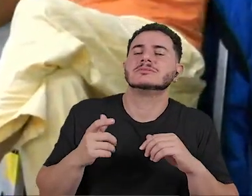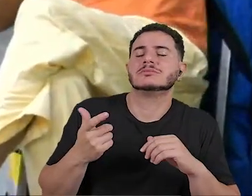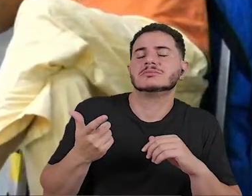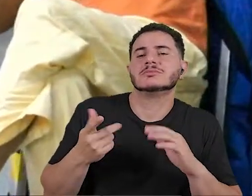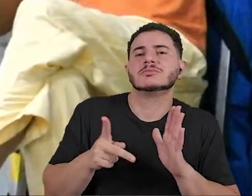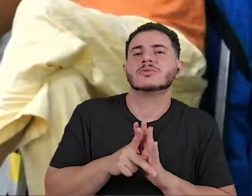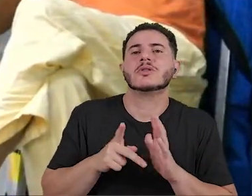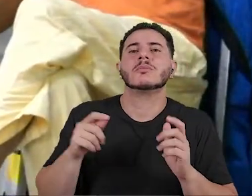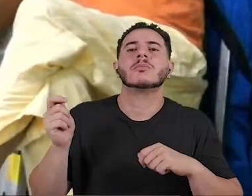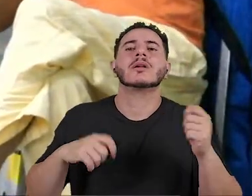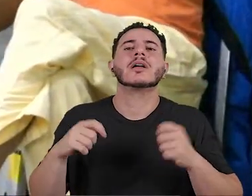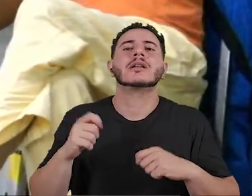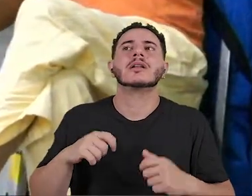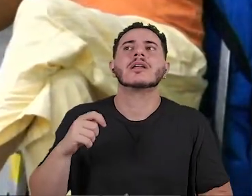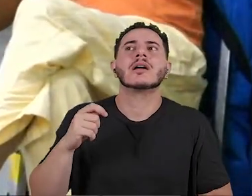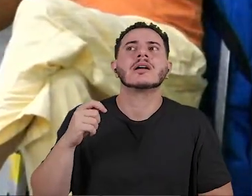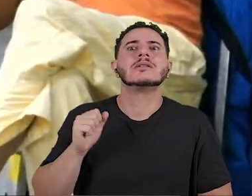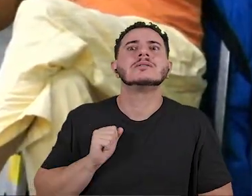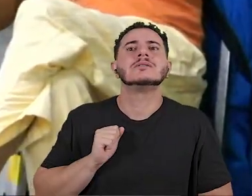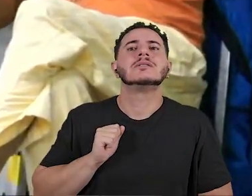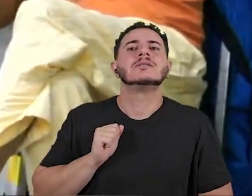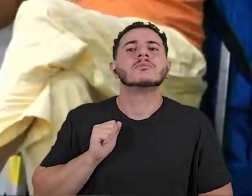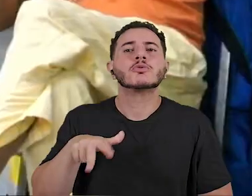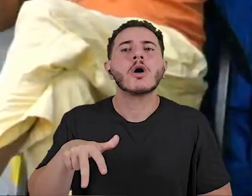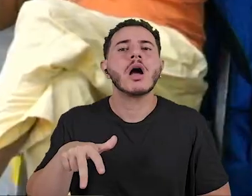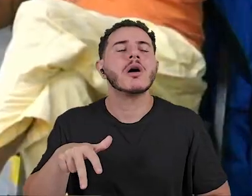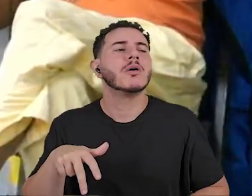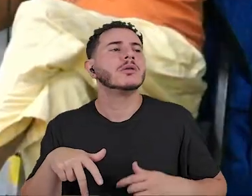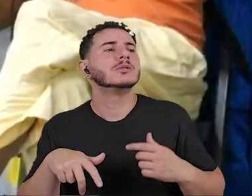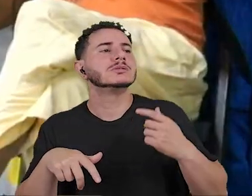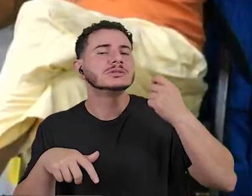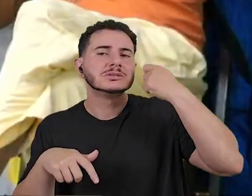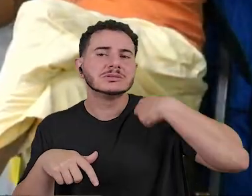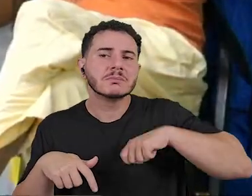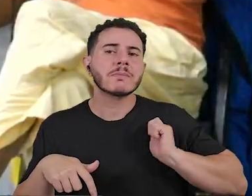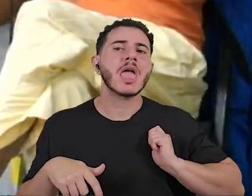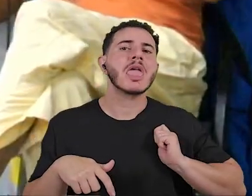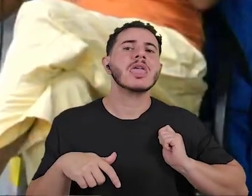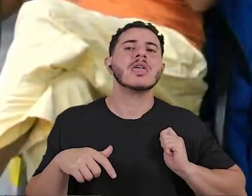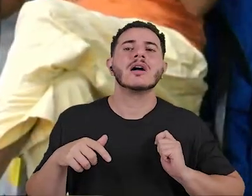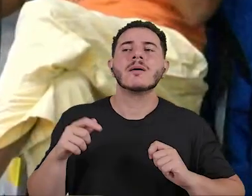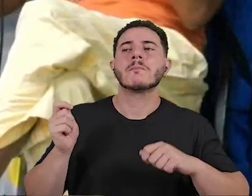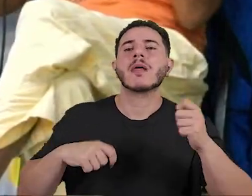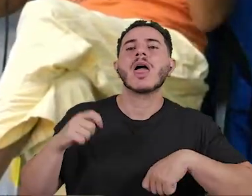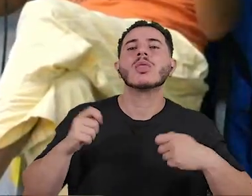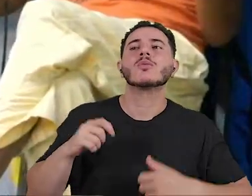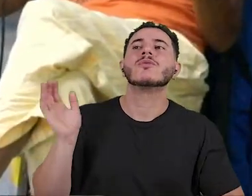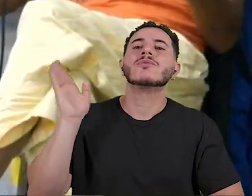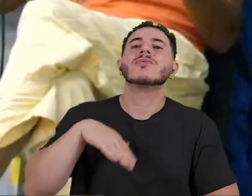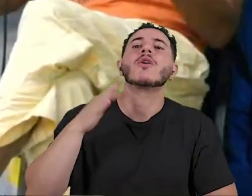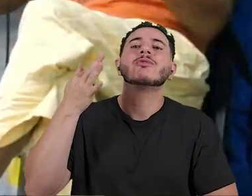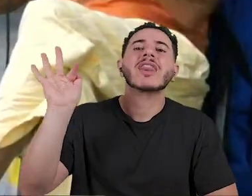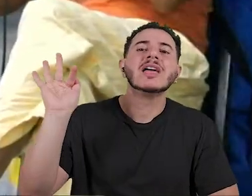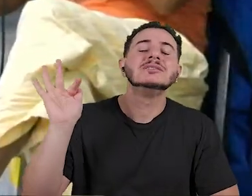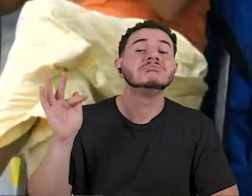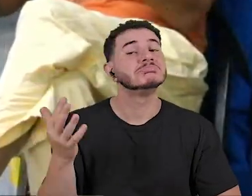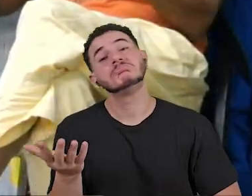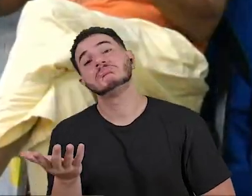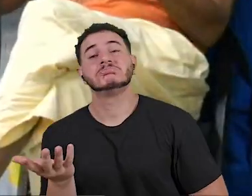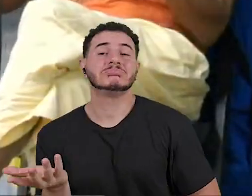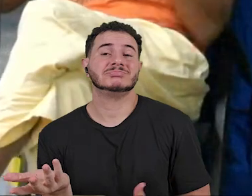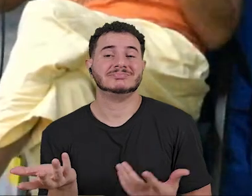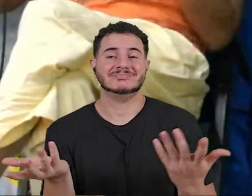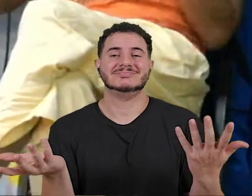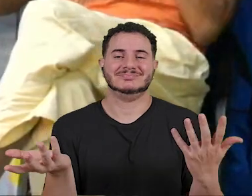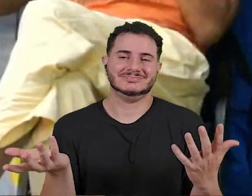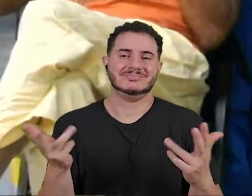de lá. Então isso aí até que é uma informação desconcertante. Aí eu queria, Gordinho, que é nosso